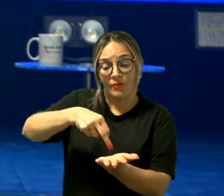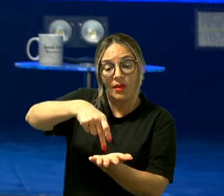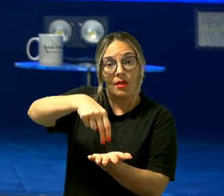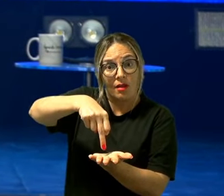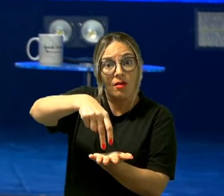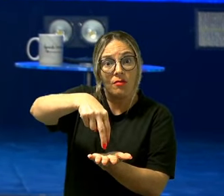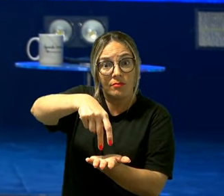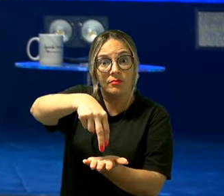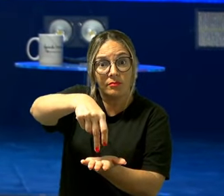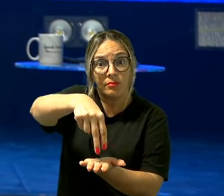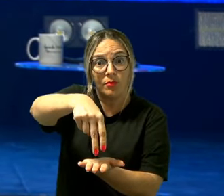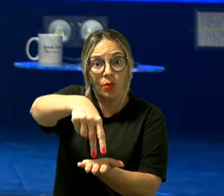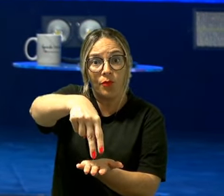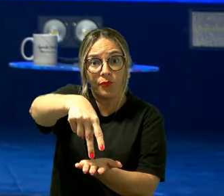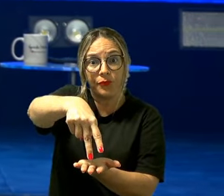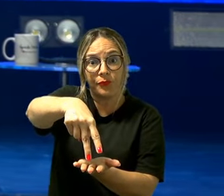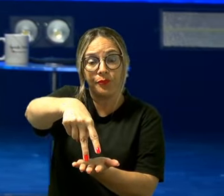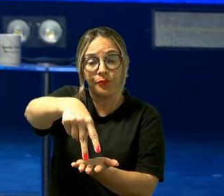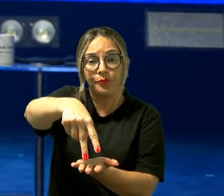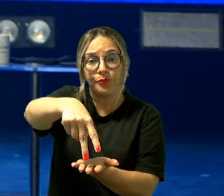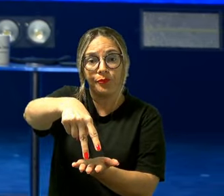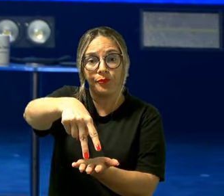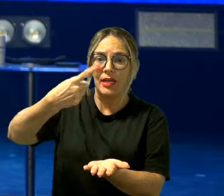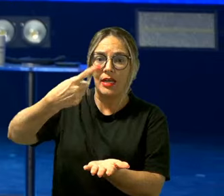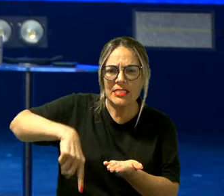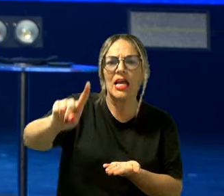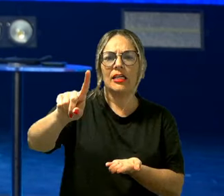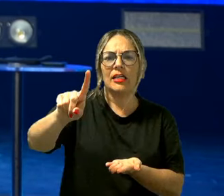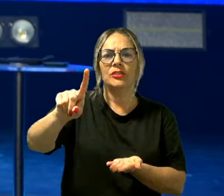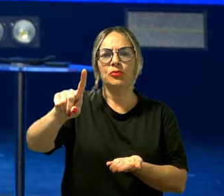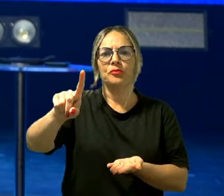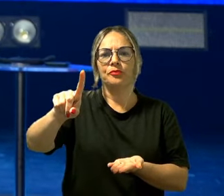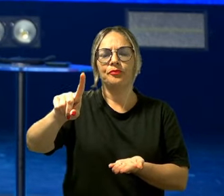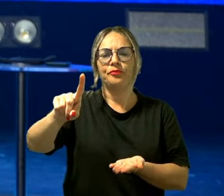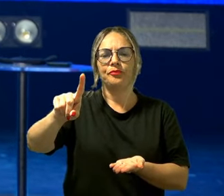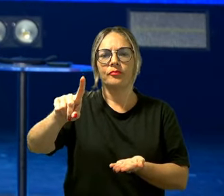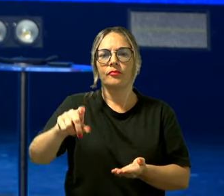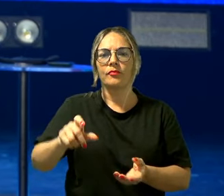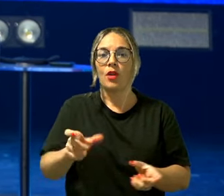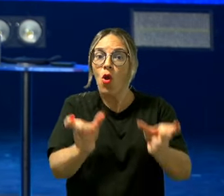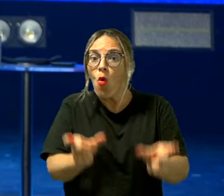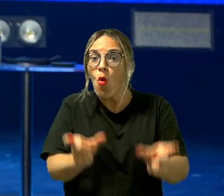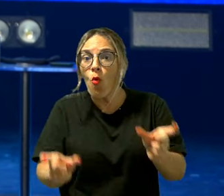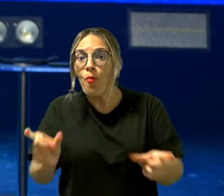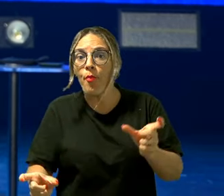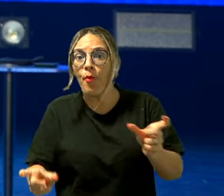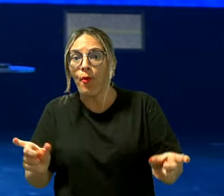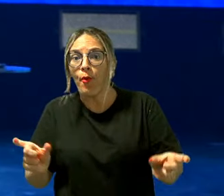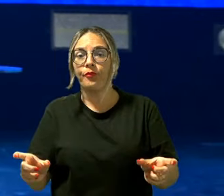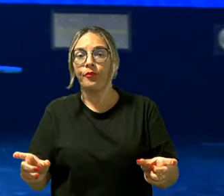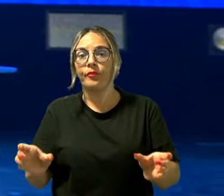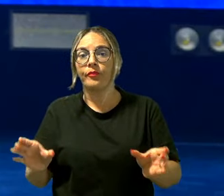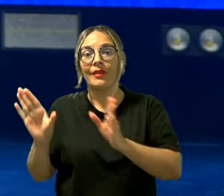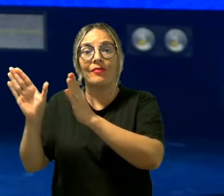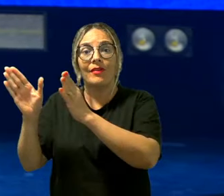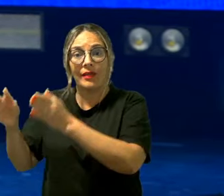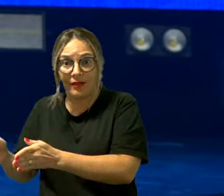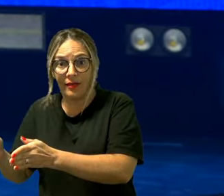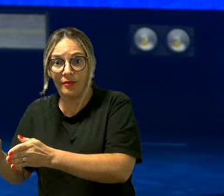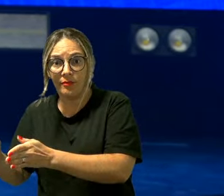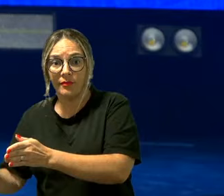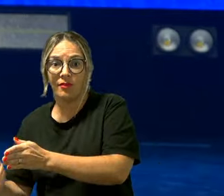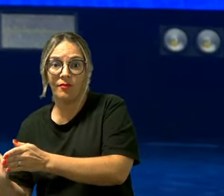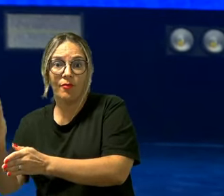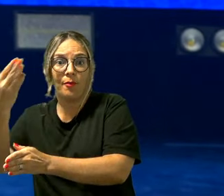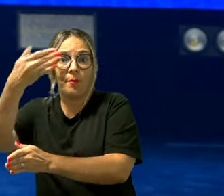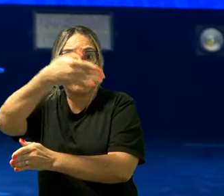fazer saindo do Egito para atravessar o Mar Vermelho, eles estão saindo do ocidente para o oriente.